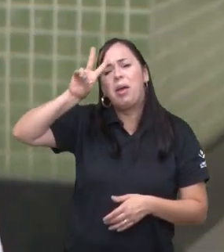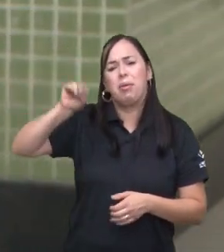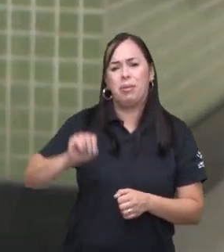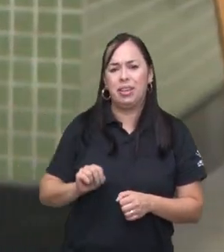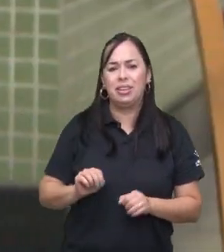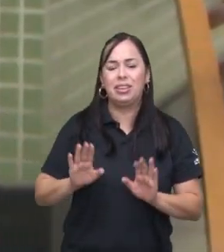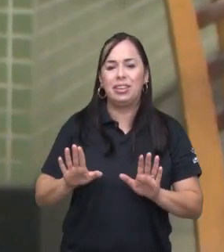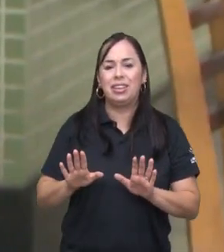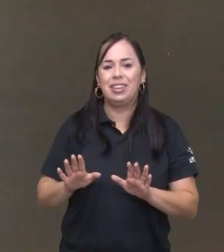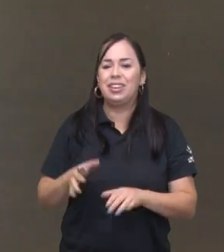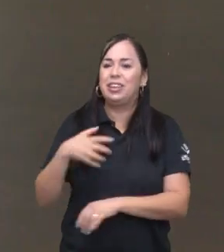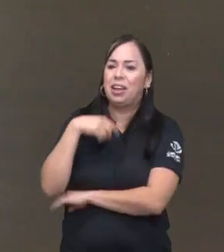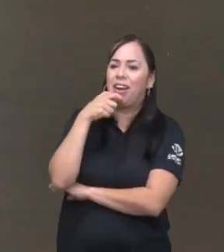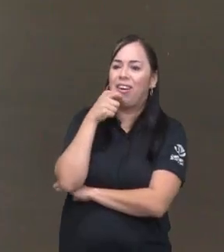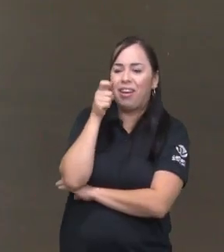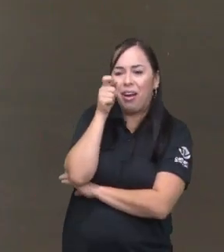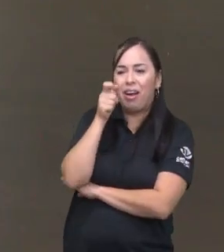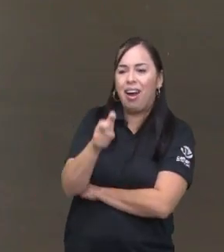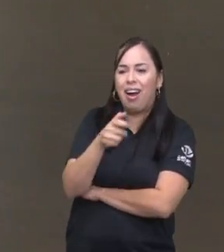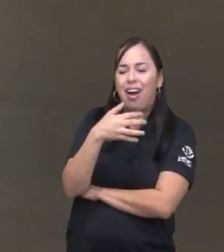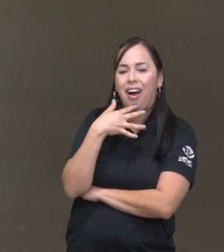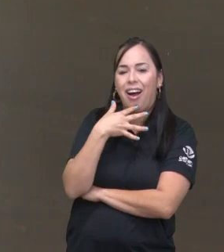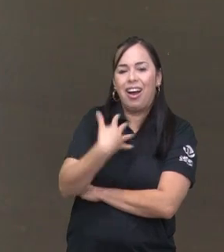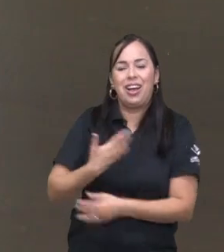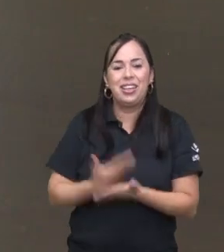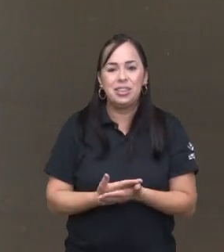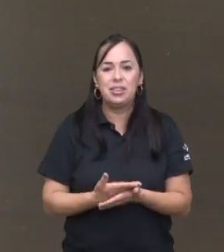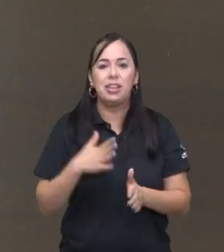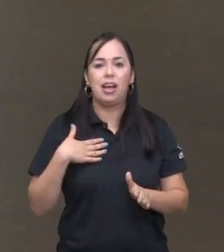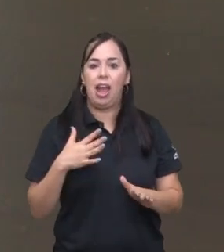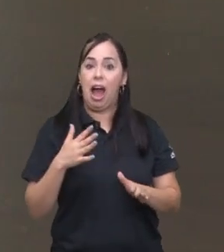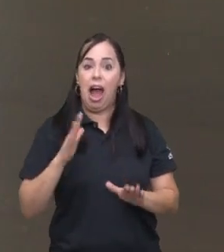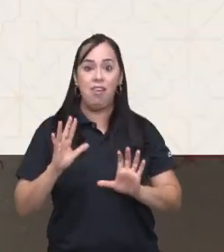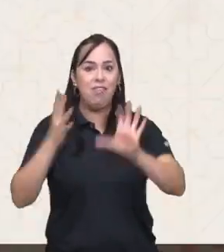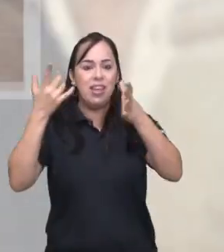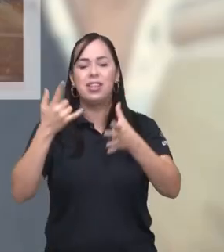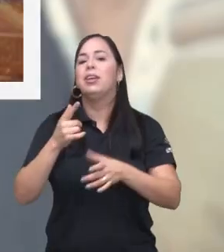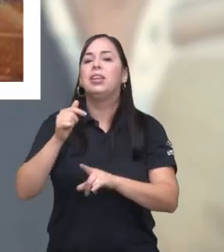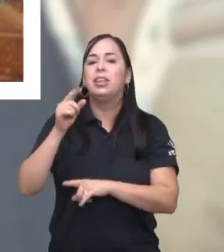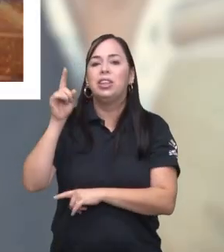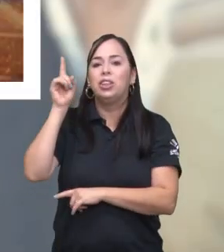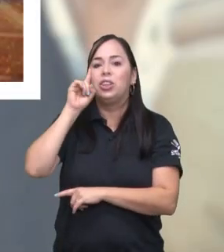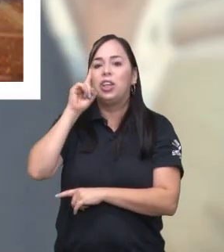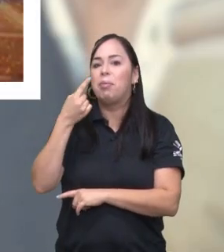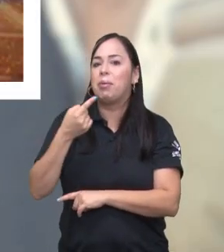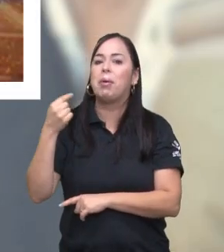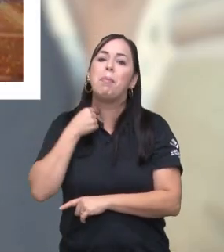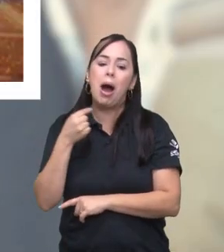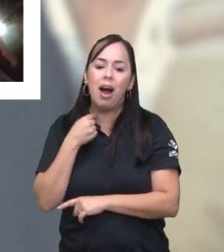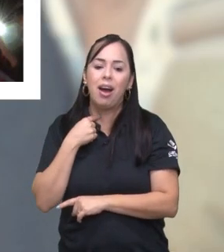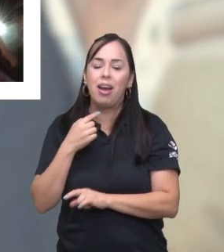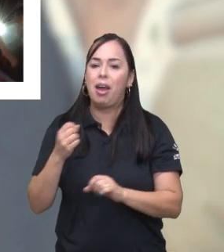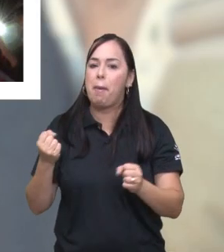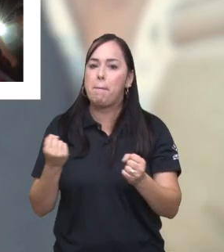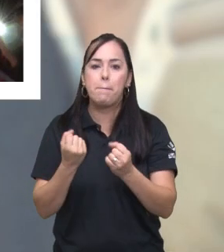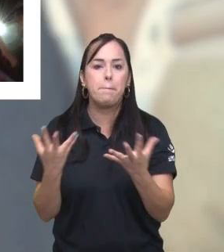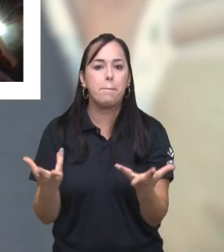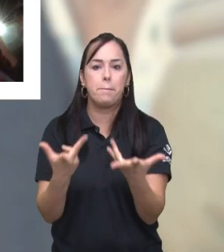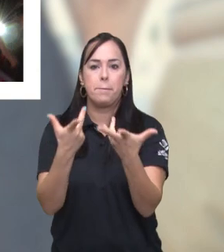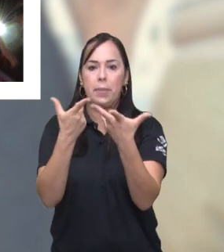até com vontade. Olha, a festa 1º de maio, assim, foi uma coisa extraordinária para o bairro. Fez o bairro ele ficar